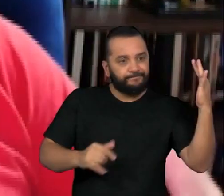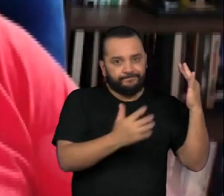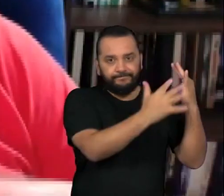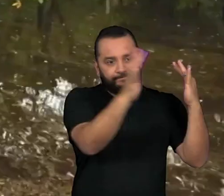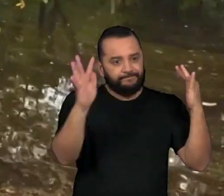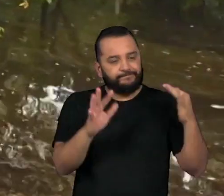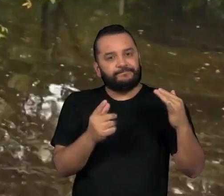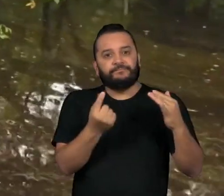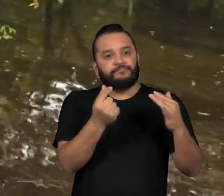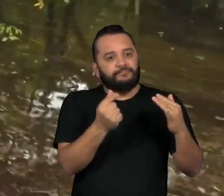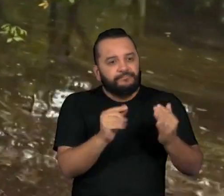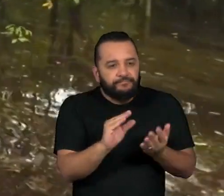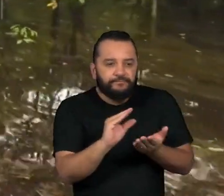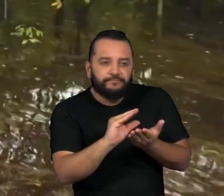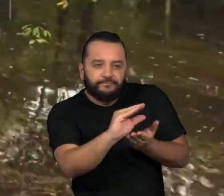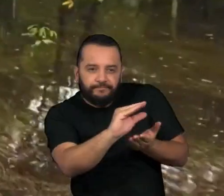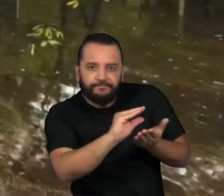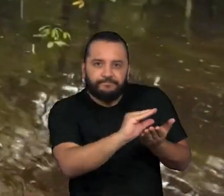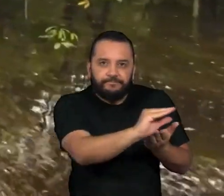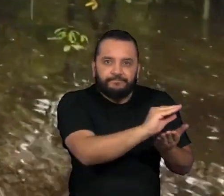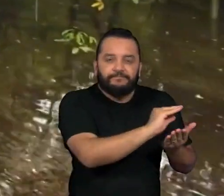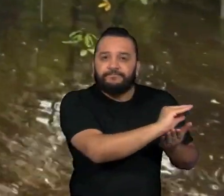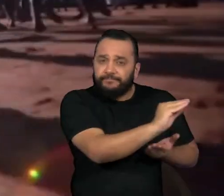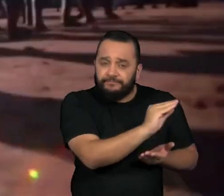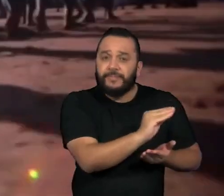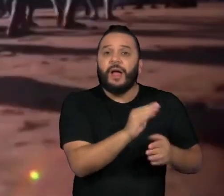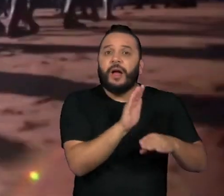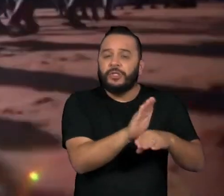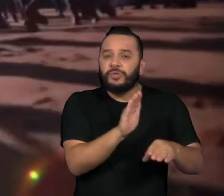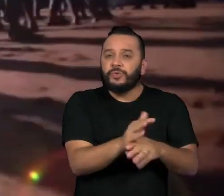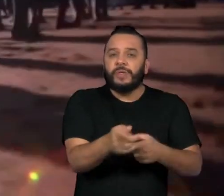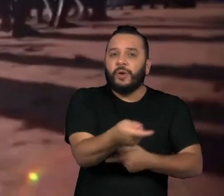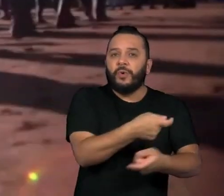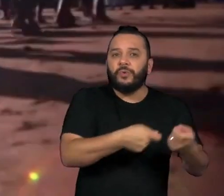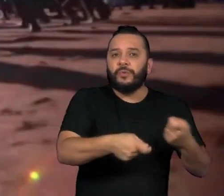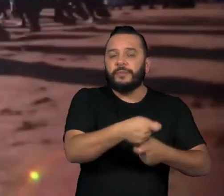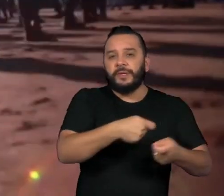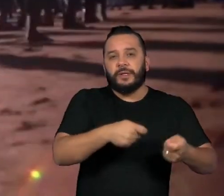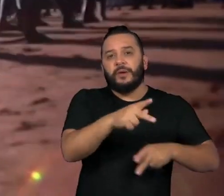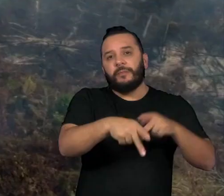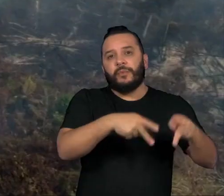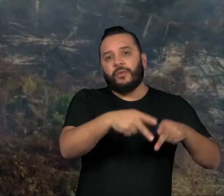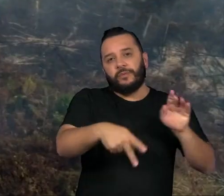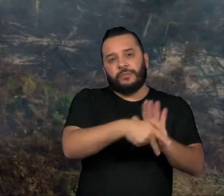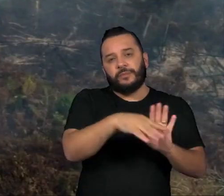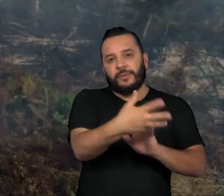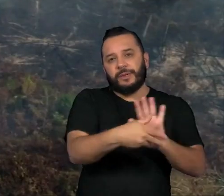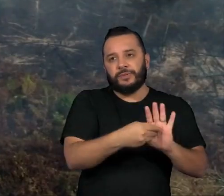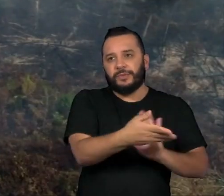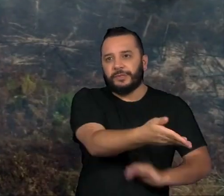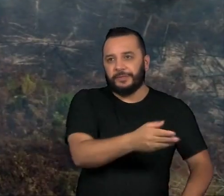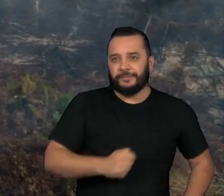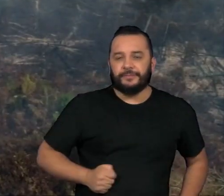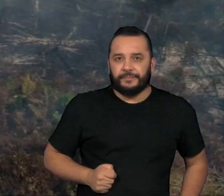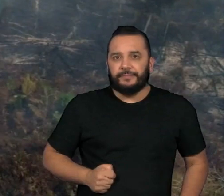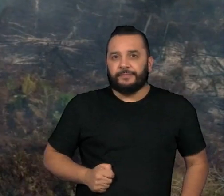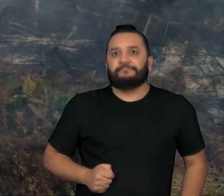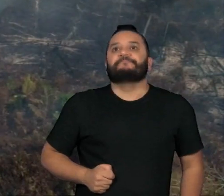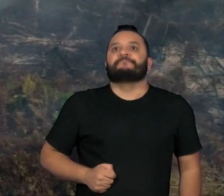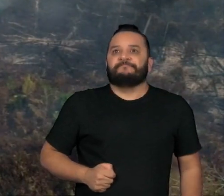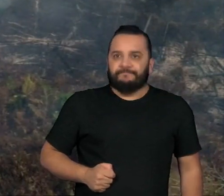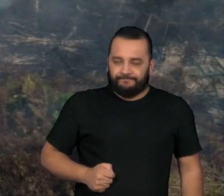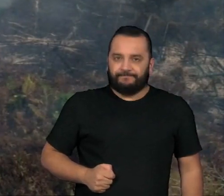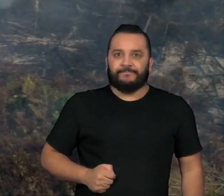Isso gera um benefício socioeconômico muito poderoso para as populações amazônicas. A retomada de